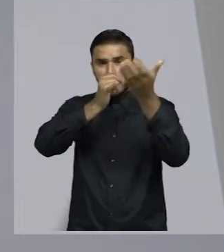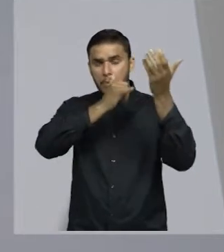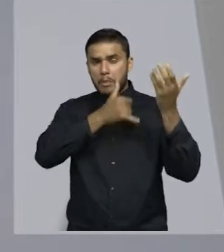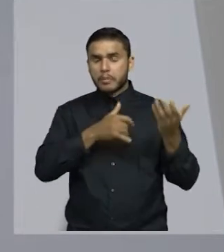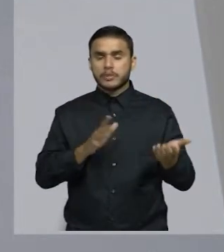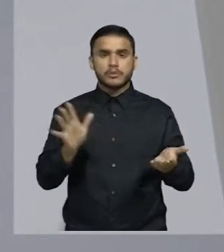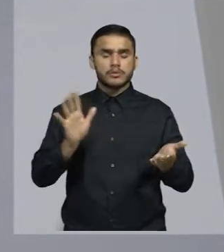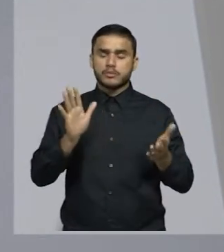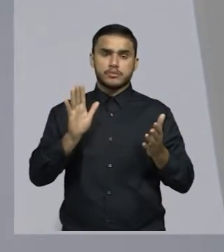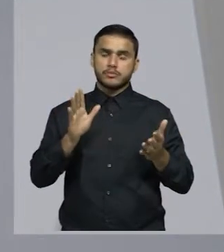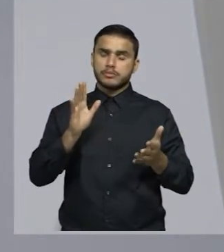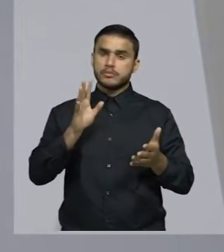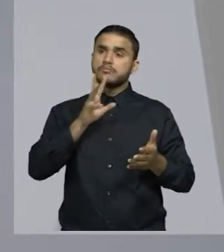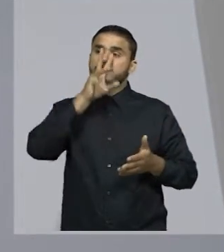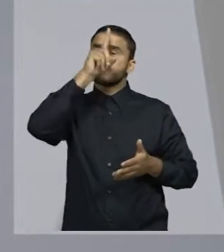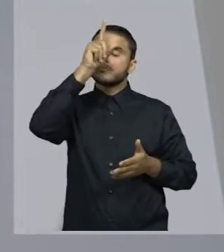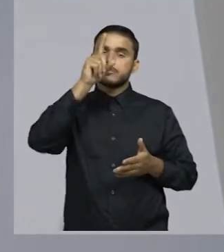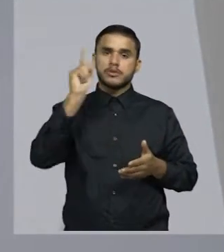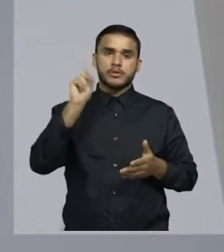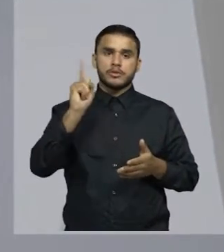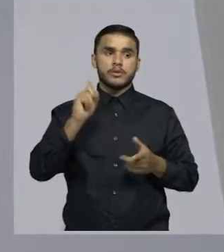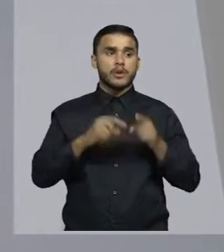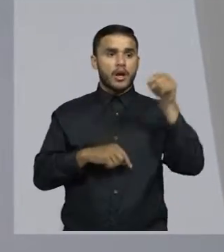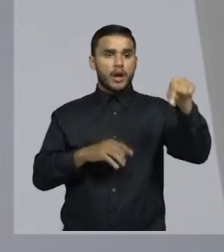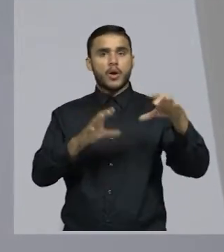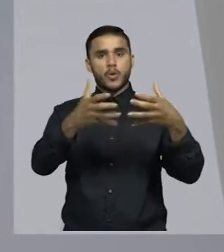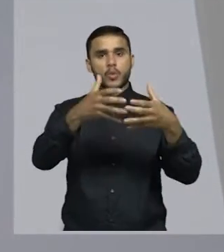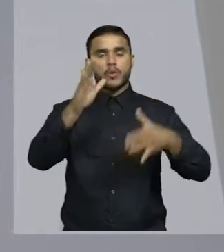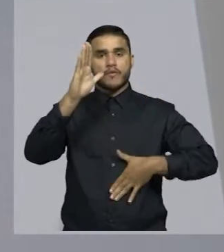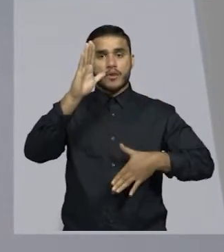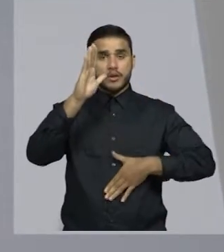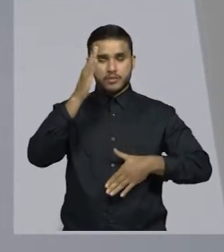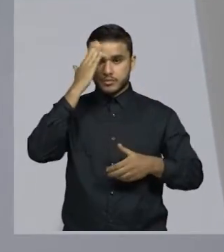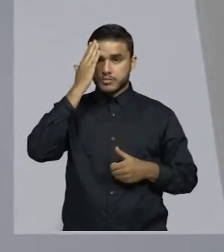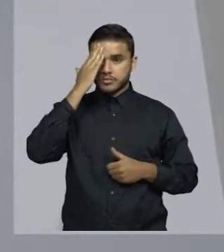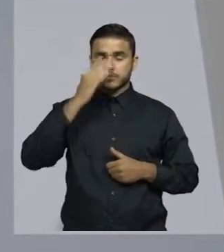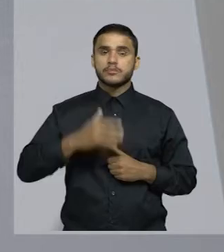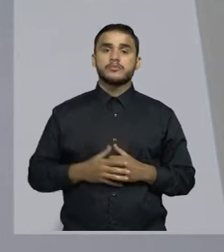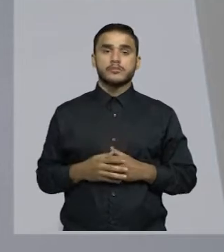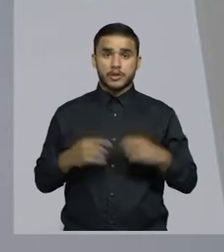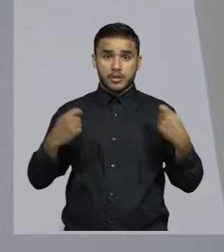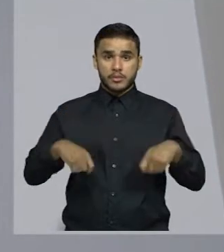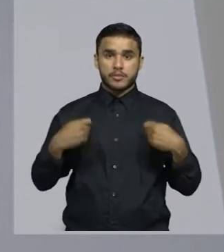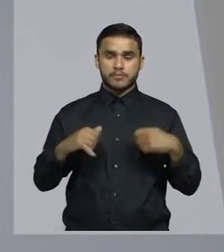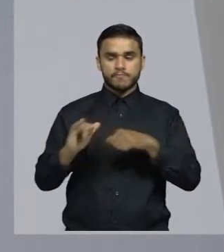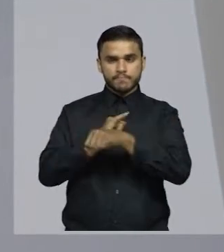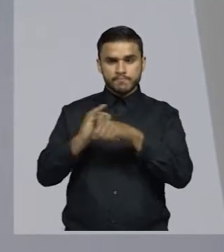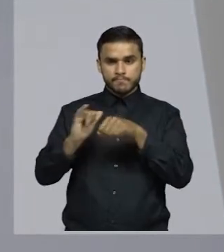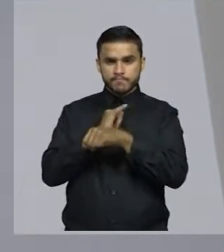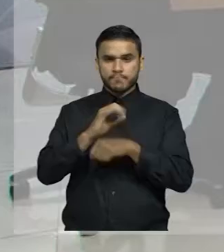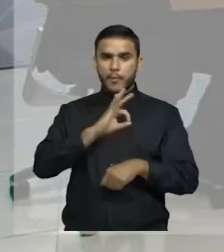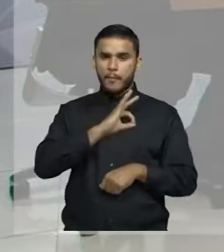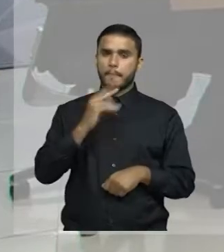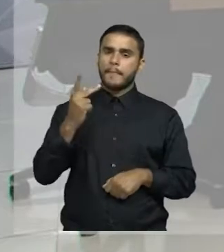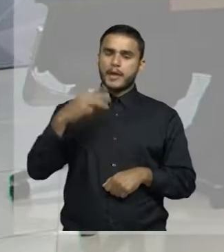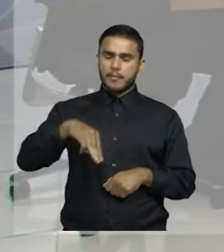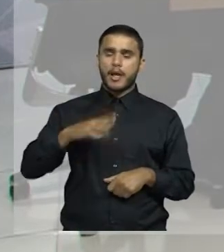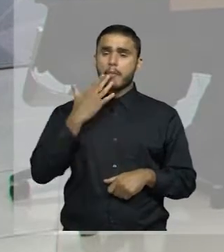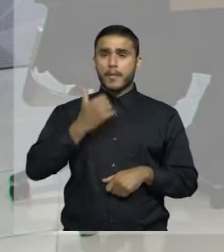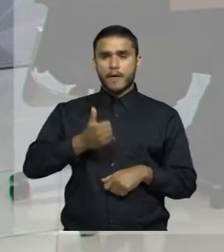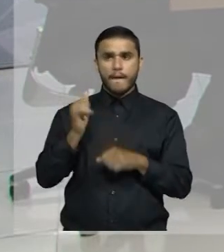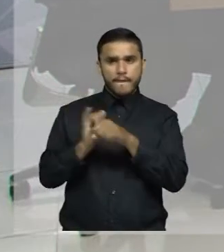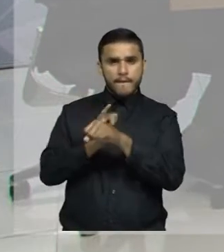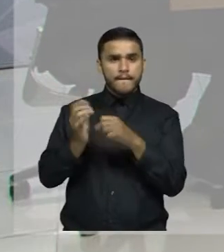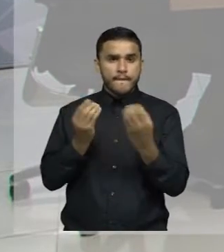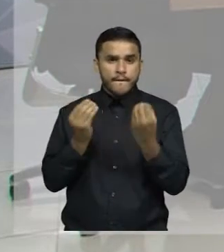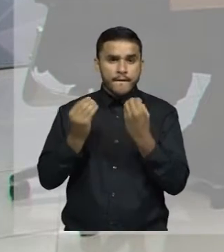Sim. Colocar em risco a vida de pessoas em função de um bandido. Agora, a estratégia militar tem que ser melhorada, inclusive tem que ser